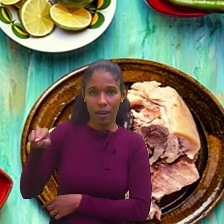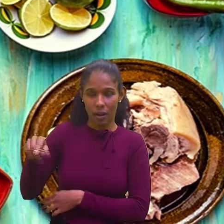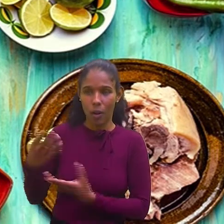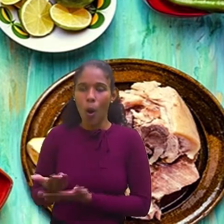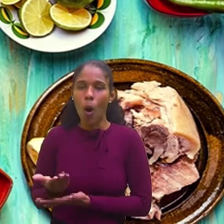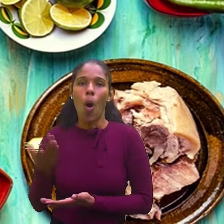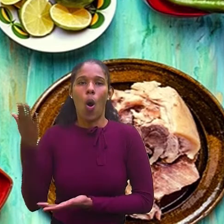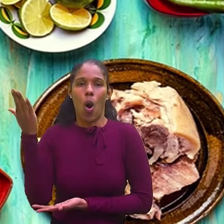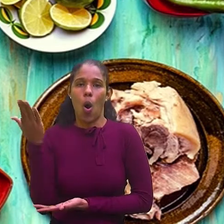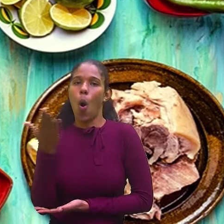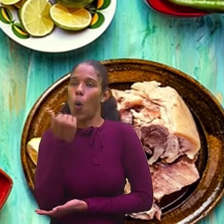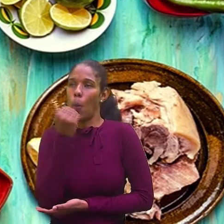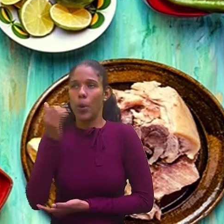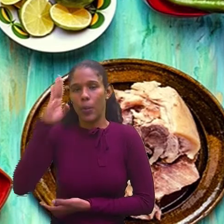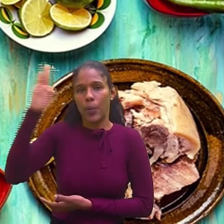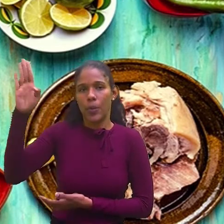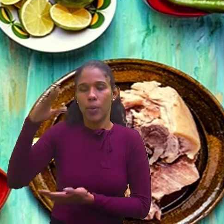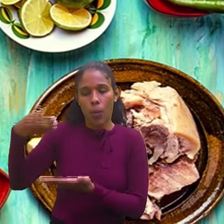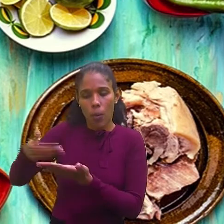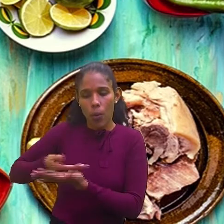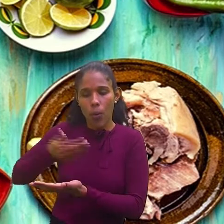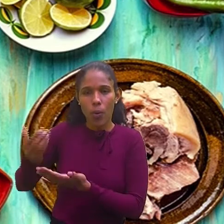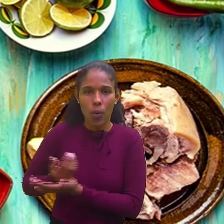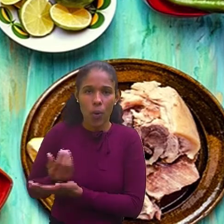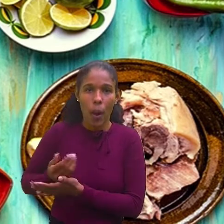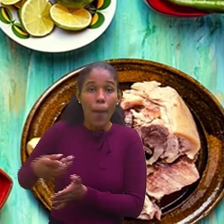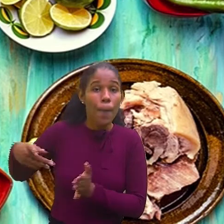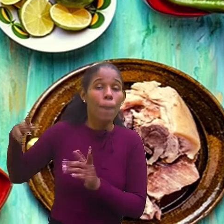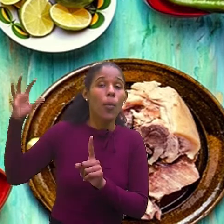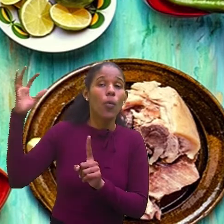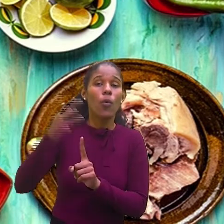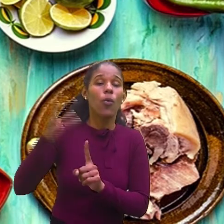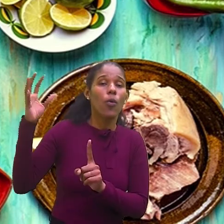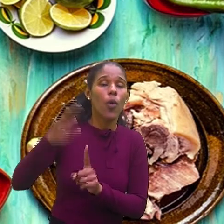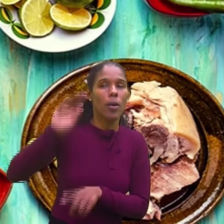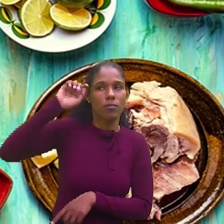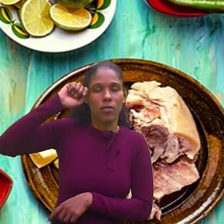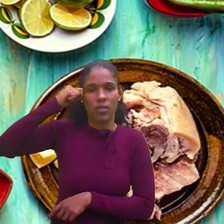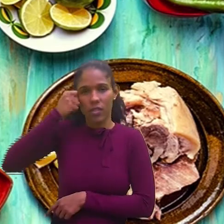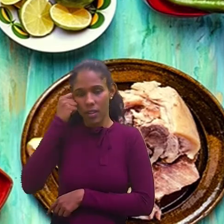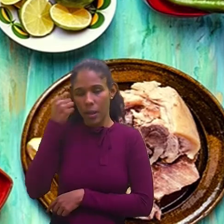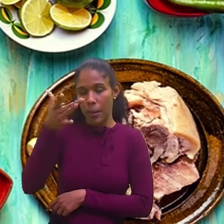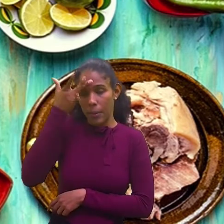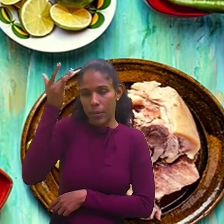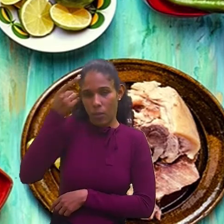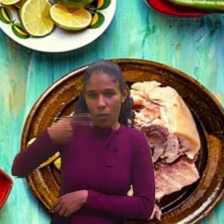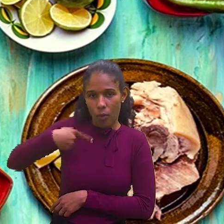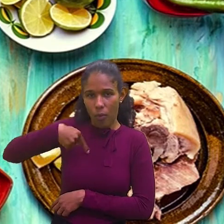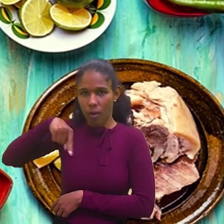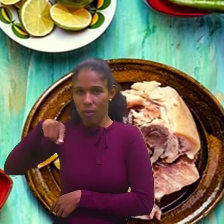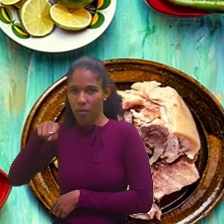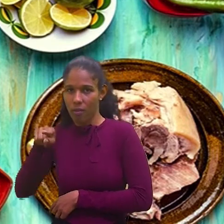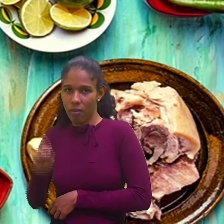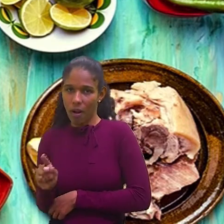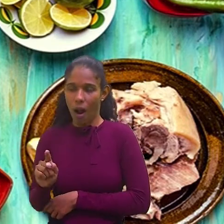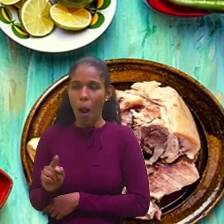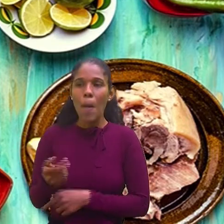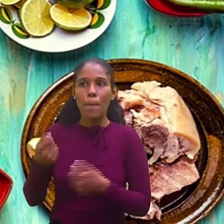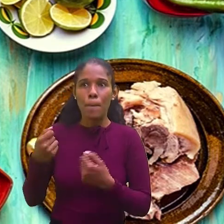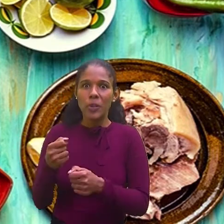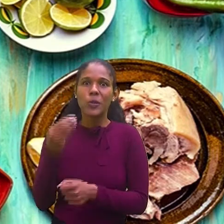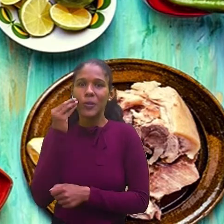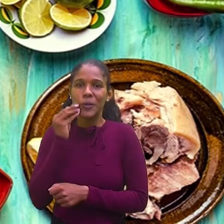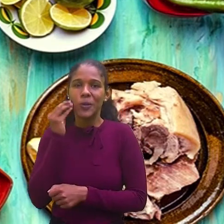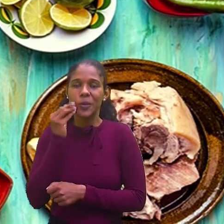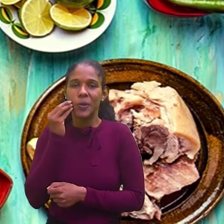acarajé, tem origem africana, e quem vai na Bahia não sai de lá sem provar essa iguaria. É um bolinho que é frito no azeite de dendê, feito com